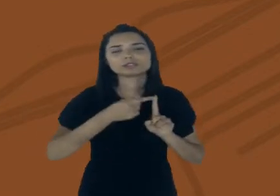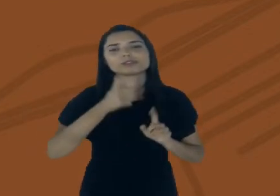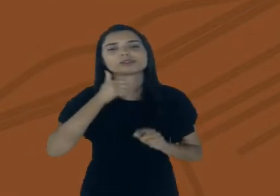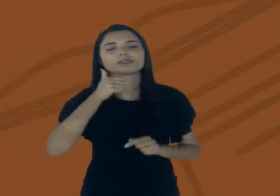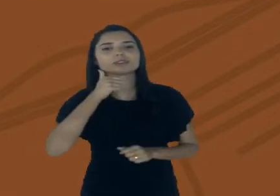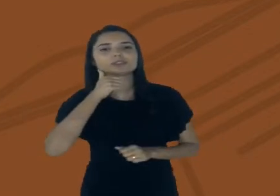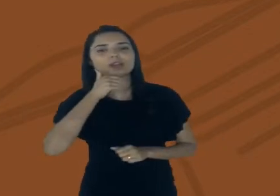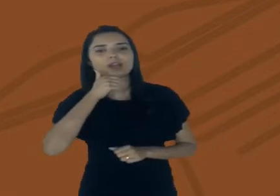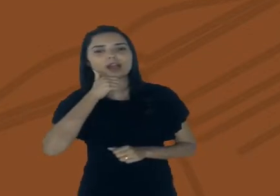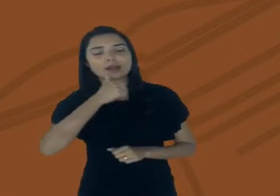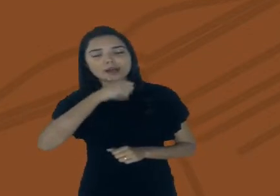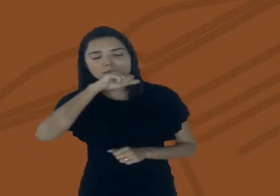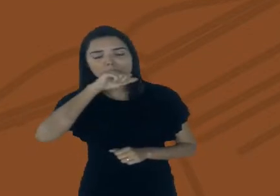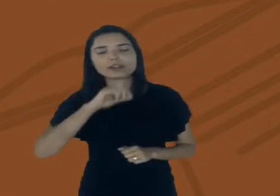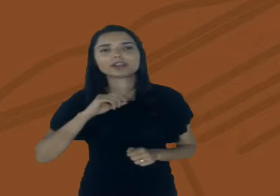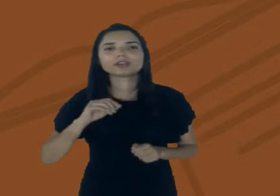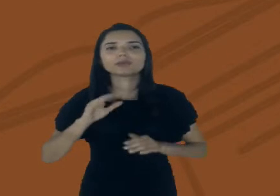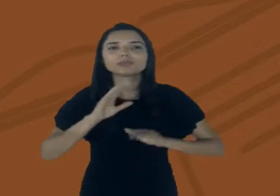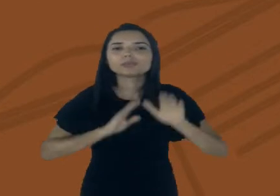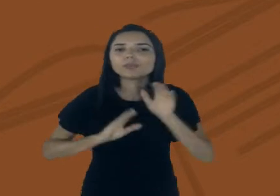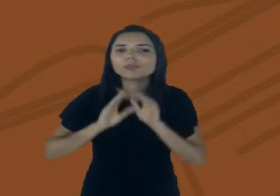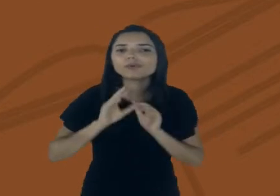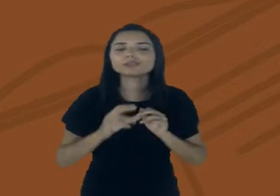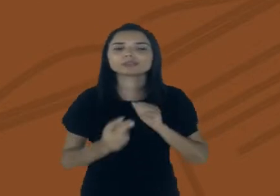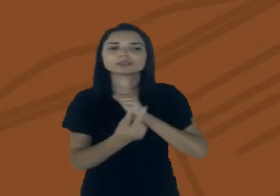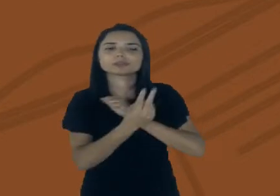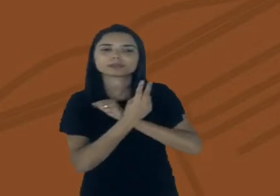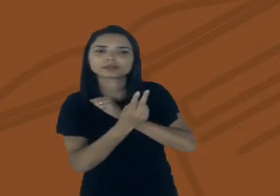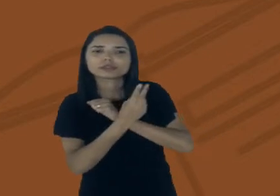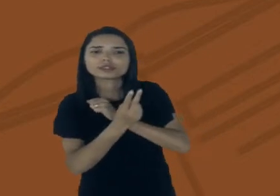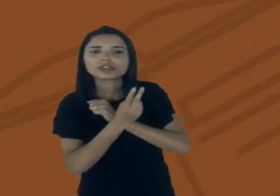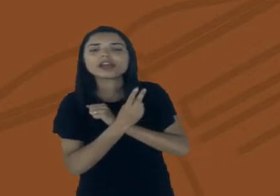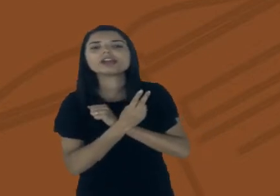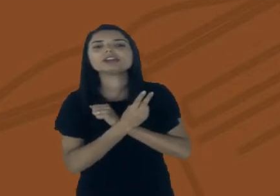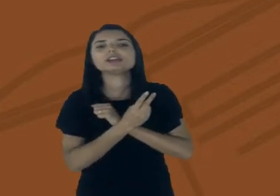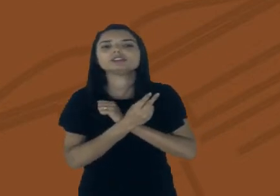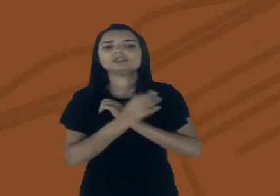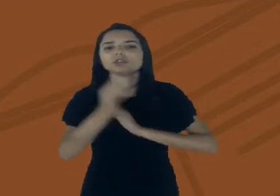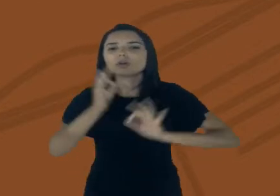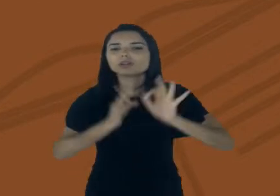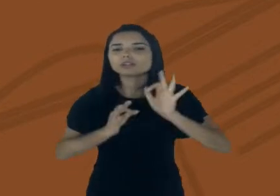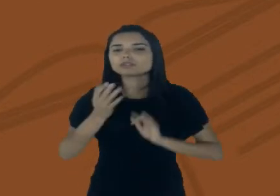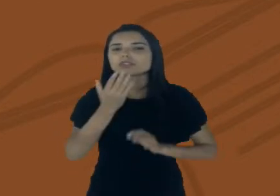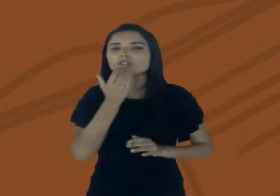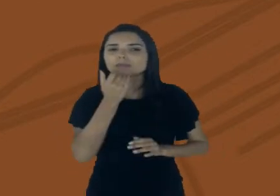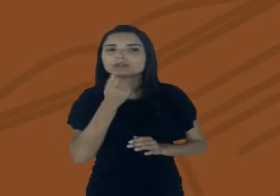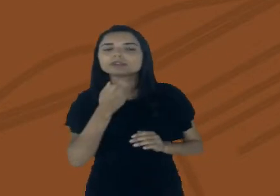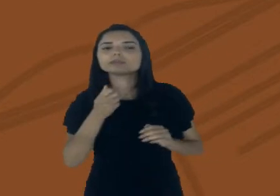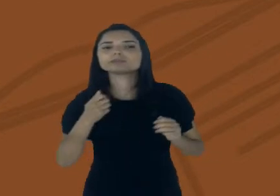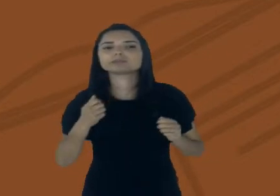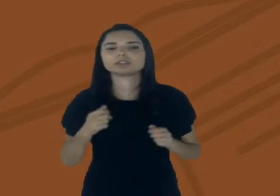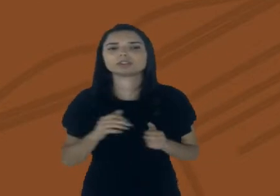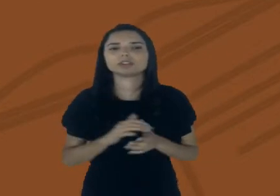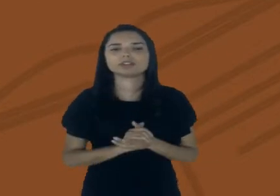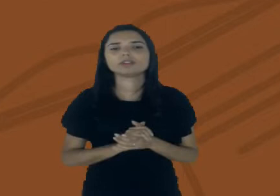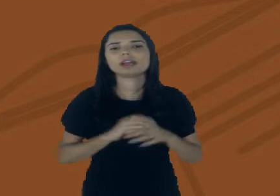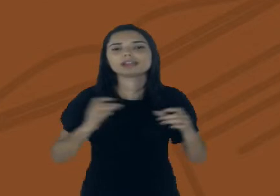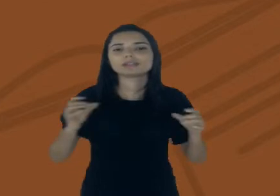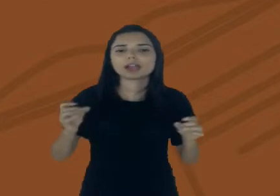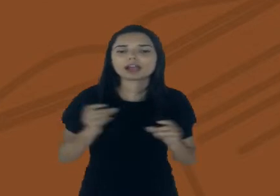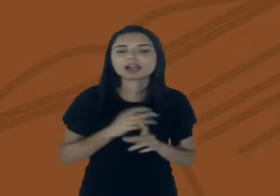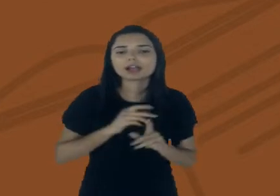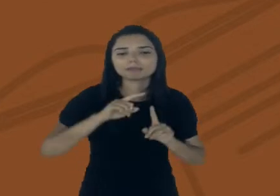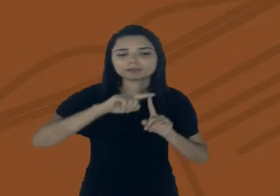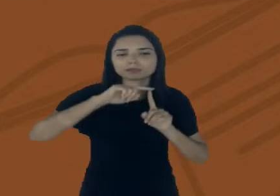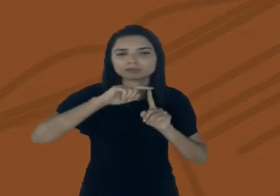esse acompanhamento e ela se cuida, provavelmente ela não vai continuar com esse quadro de diabetes no final da gestação, o que é só nesse período, tá certo? Então,